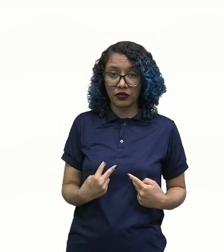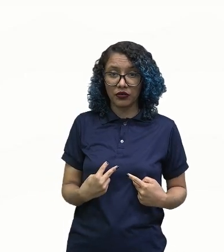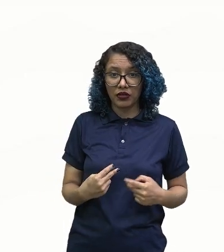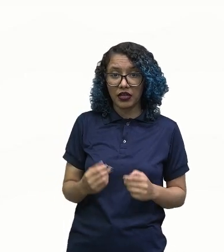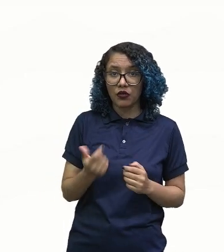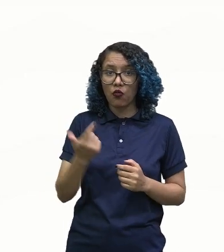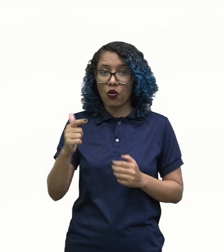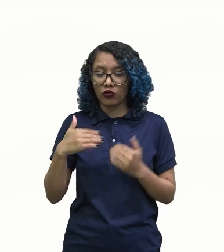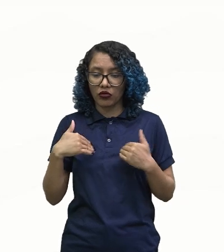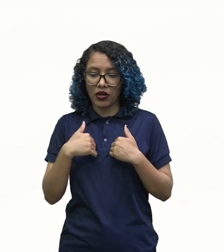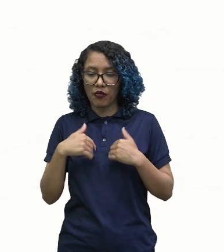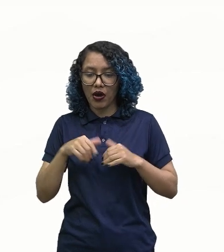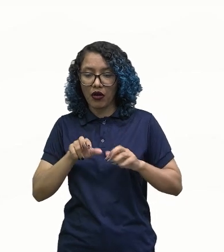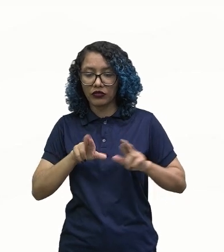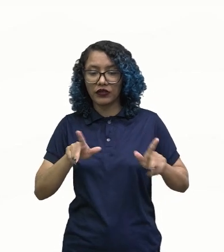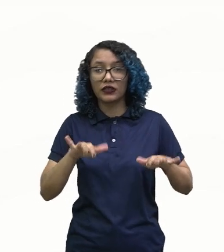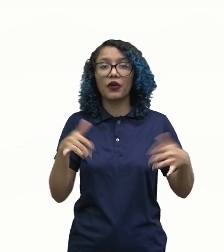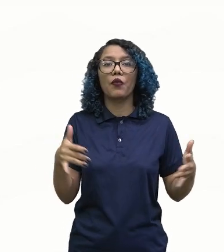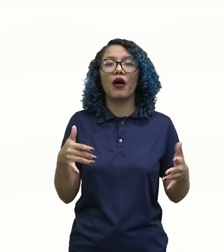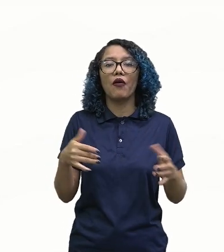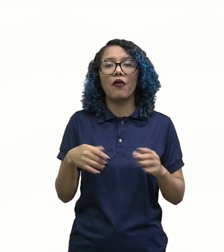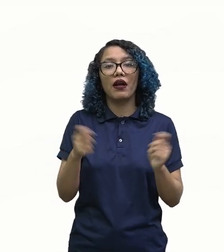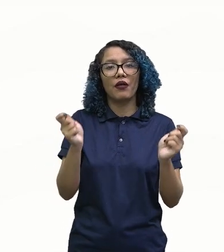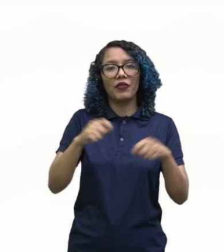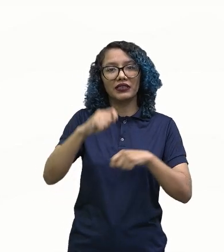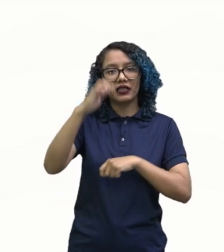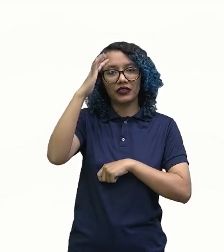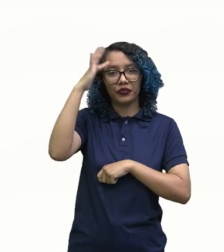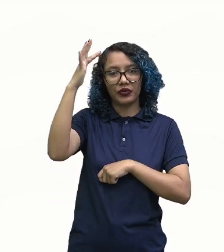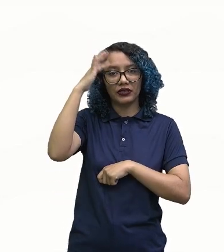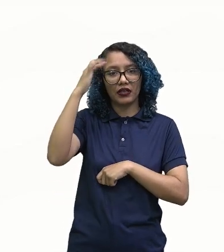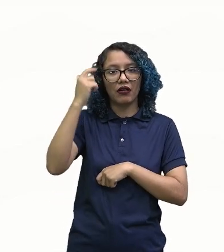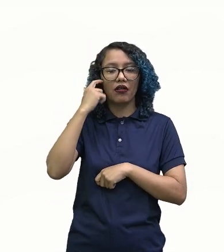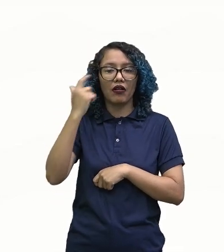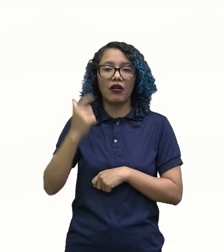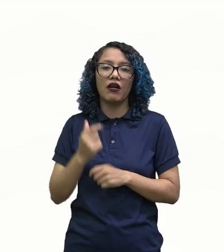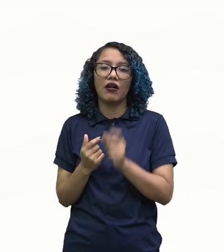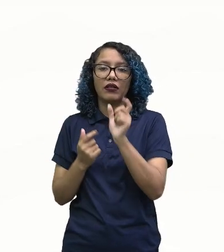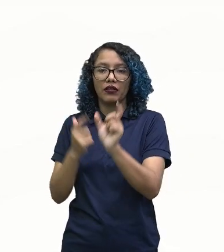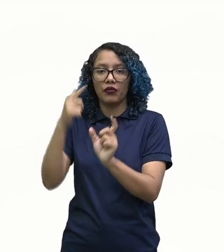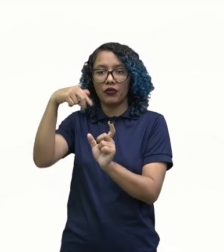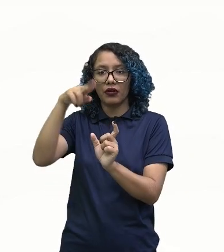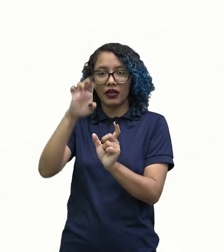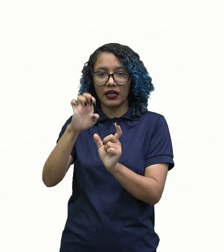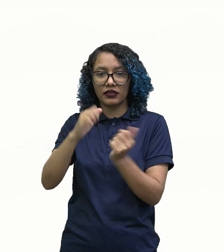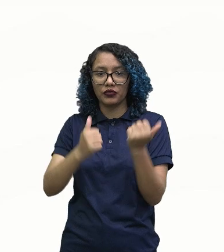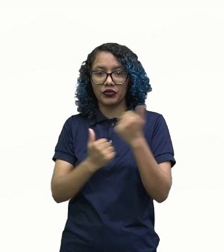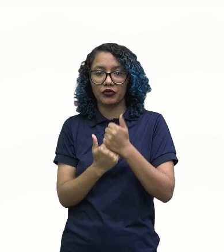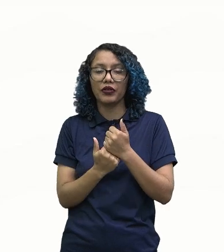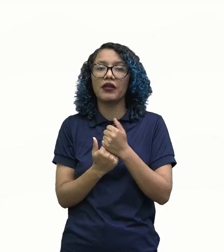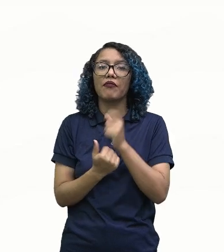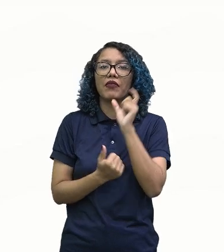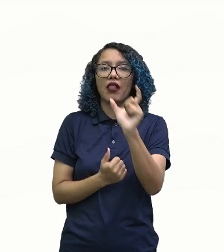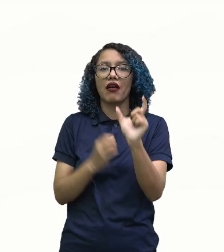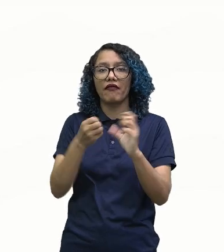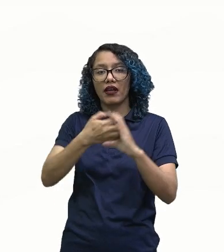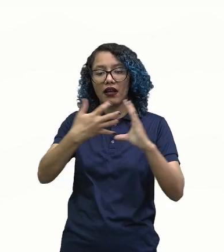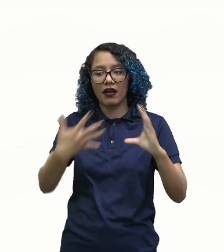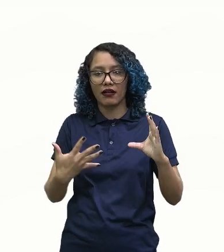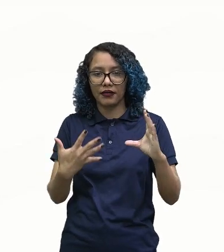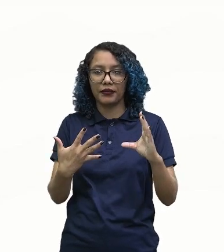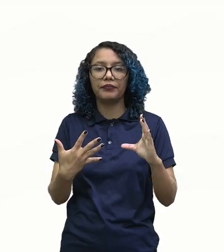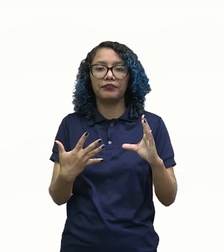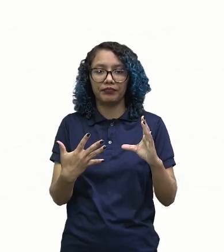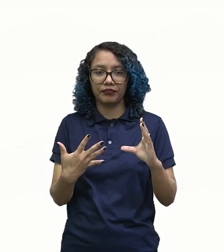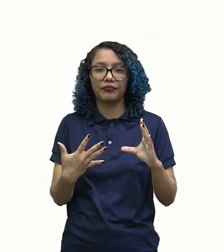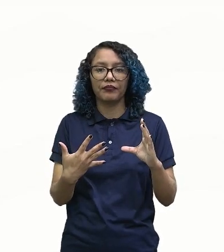pensamento. Então, veja, estou substituindo a palavra característica, né? Estou retomando e, ao mesmo tempo,